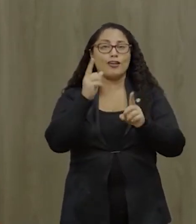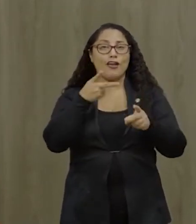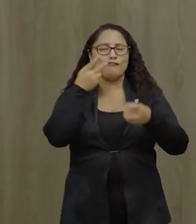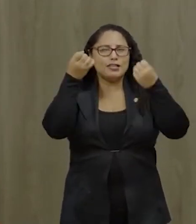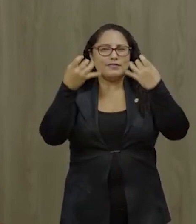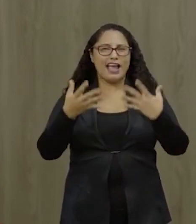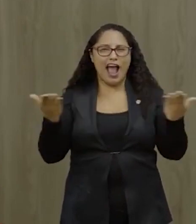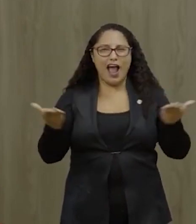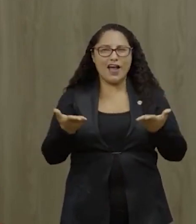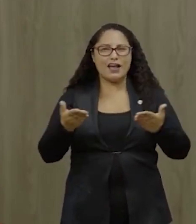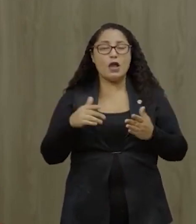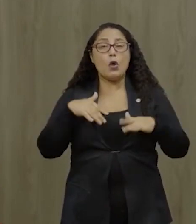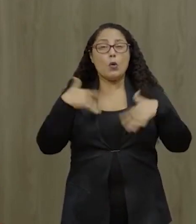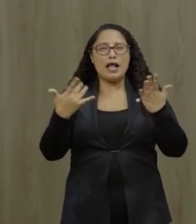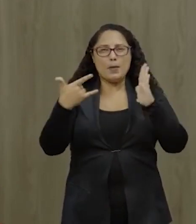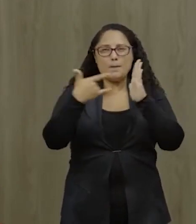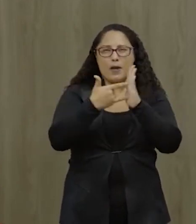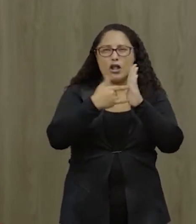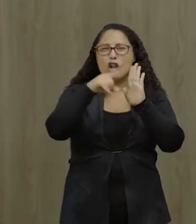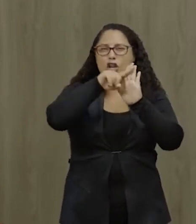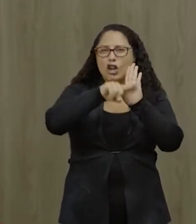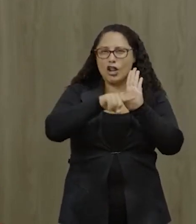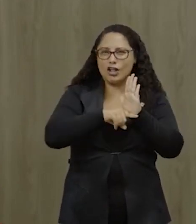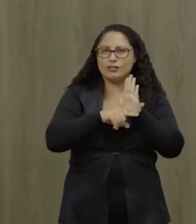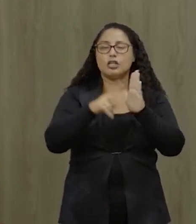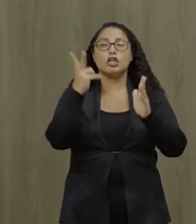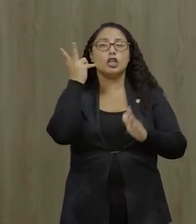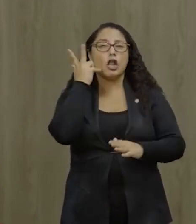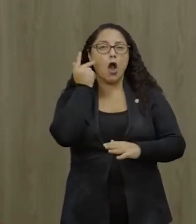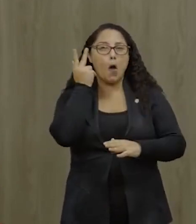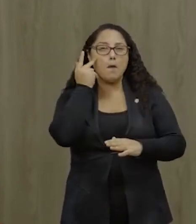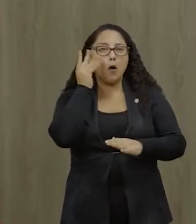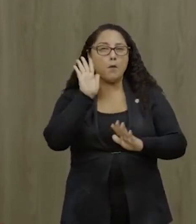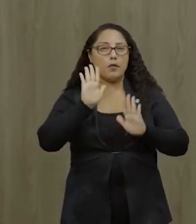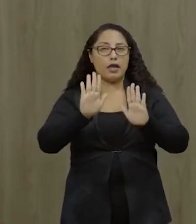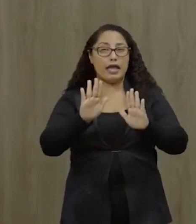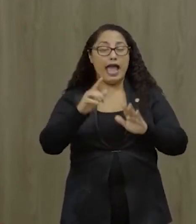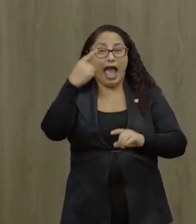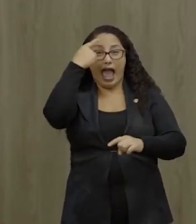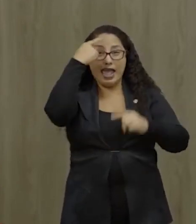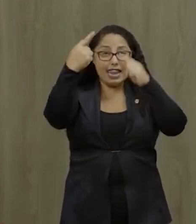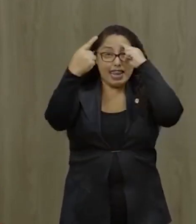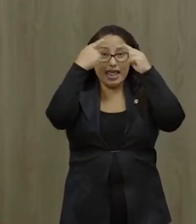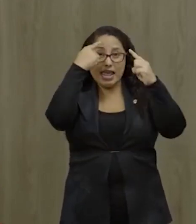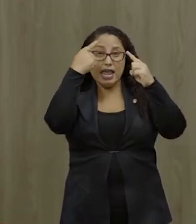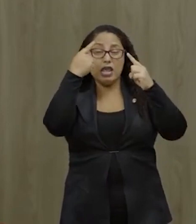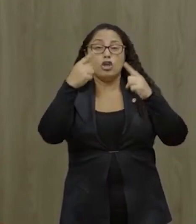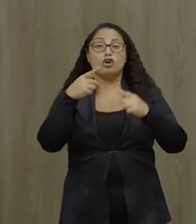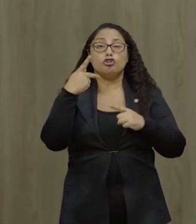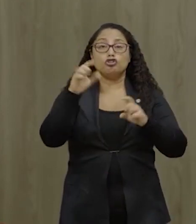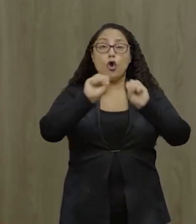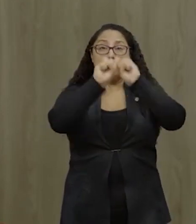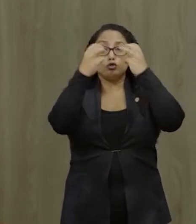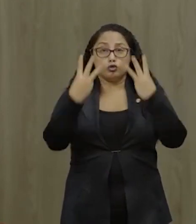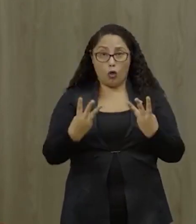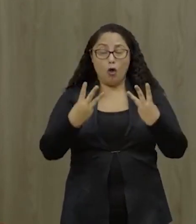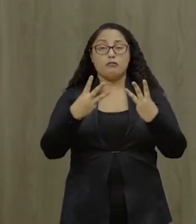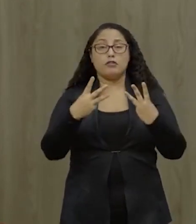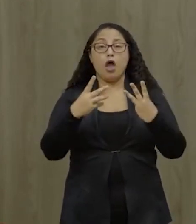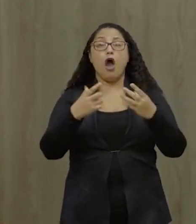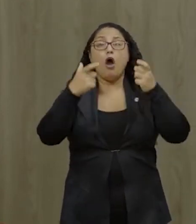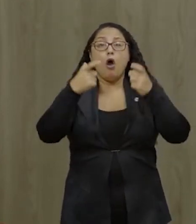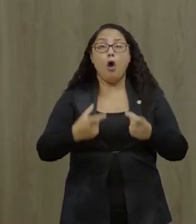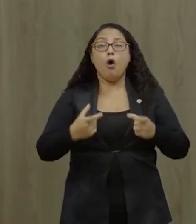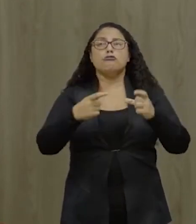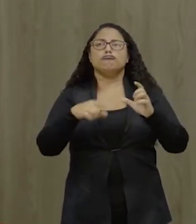que eu vou falar. Quando se programa, normalmente a sua IDE, o seu software onde você